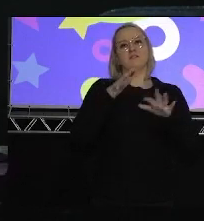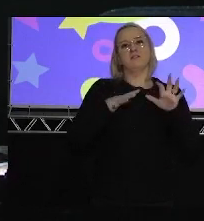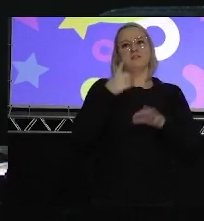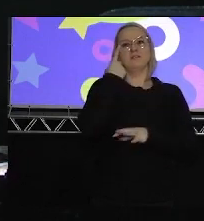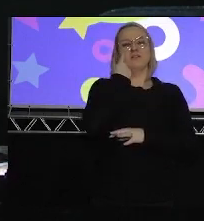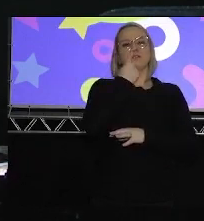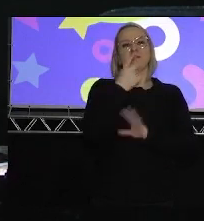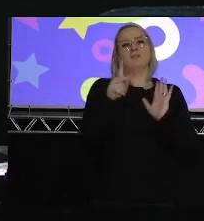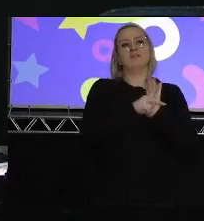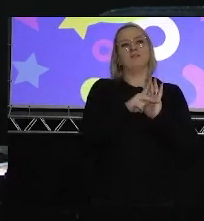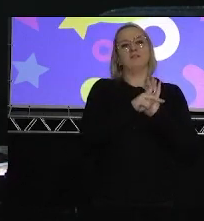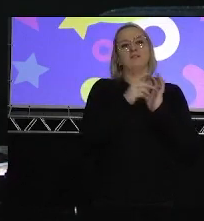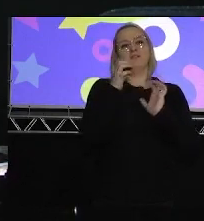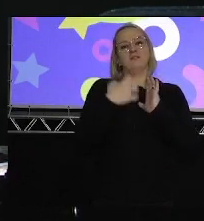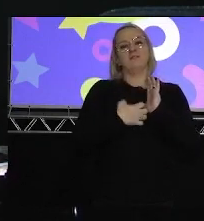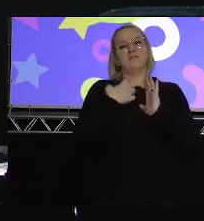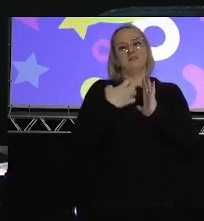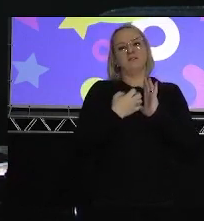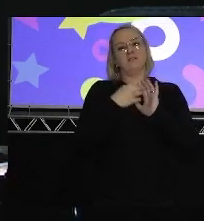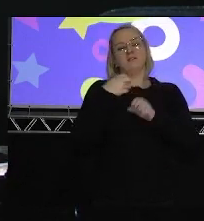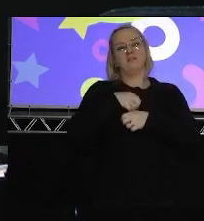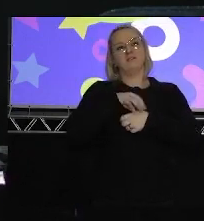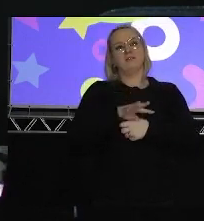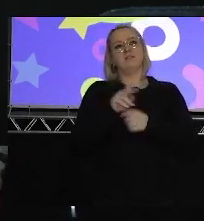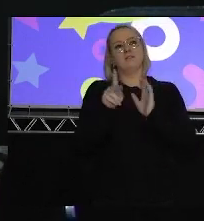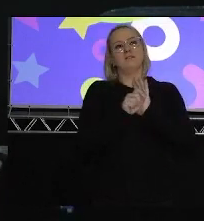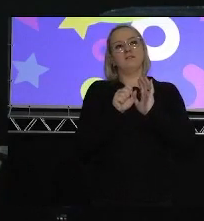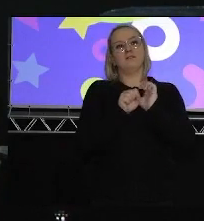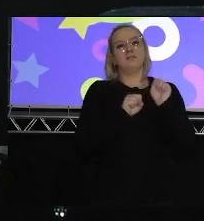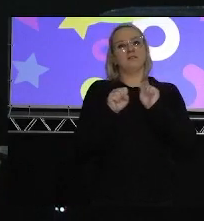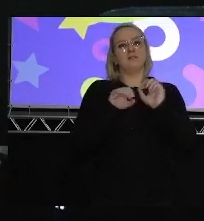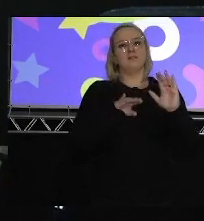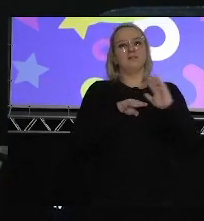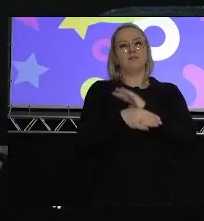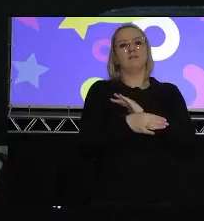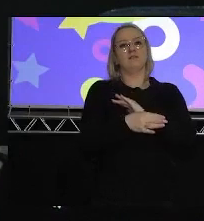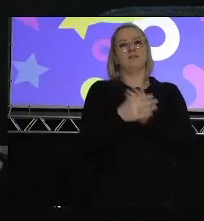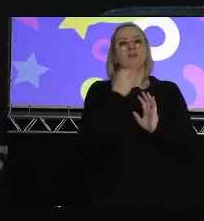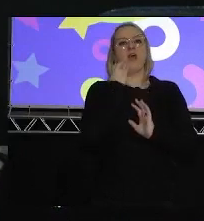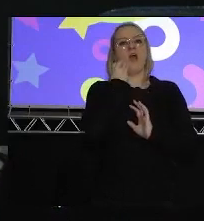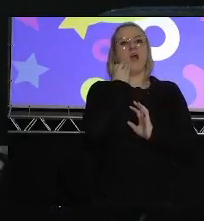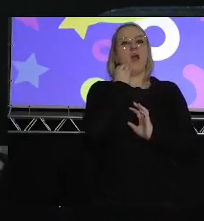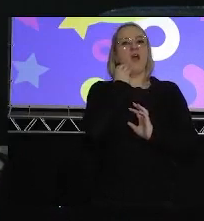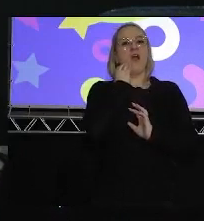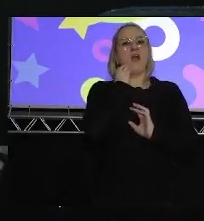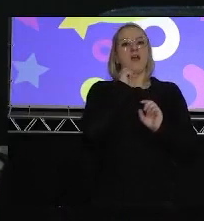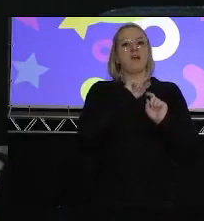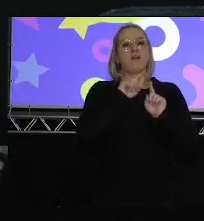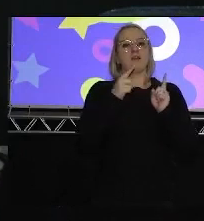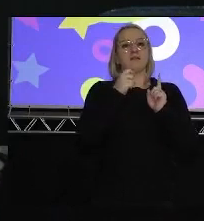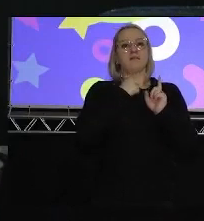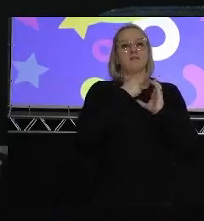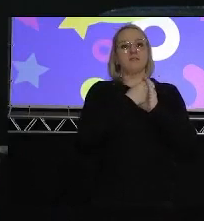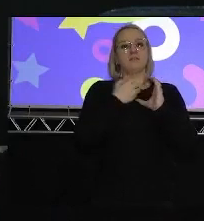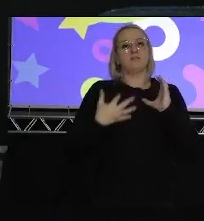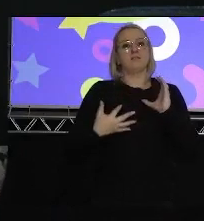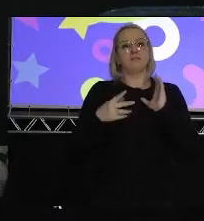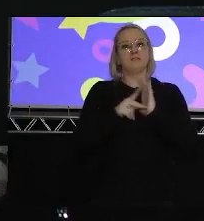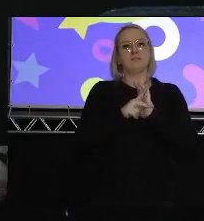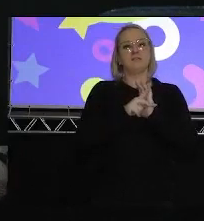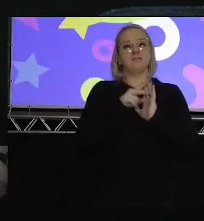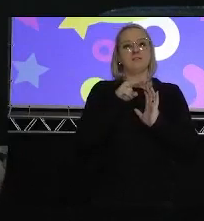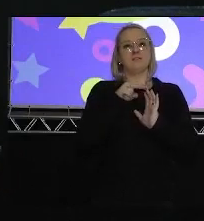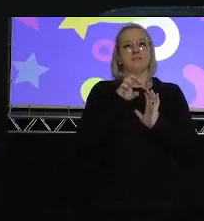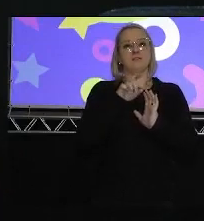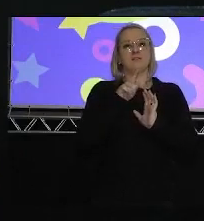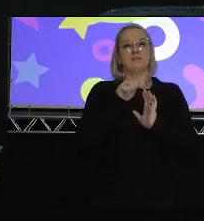própria empresa. É uma sugestão aqui, você pode adaptar, mas eles têm um Board Directive, é uma categoria, outra que é Legal, a